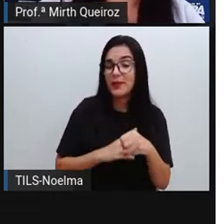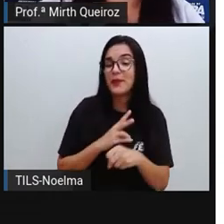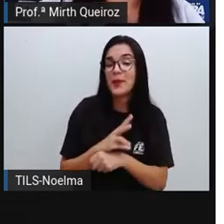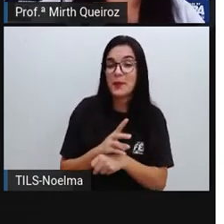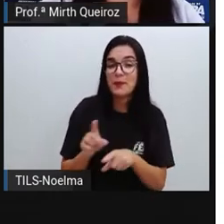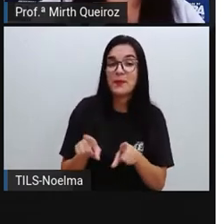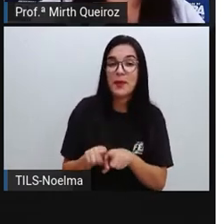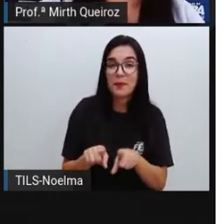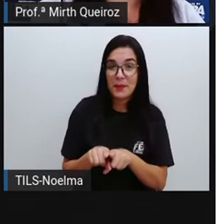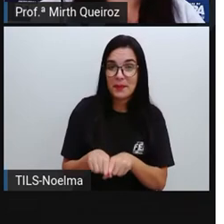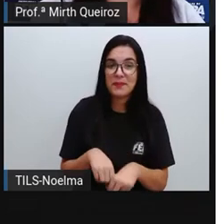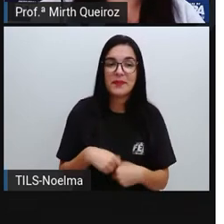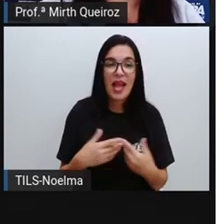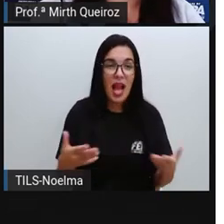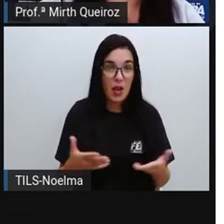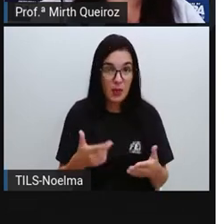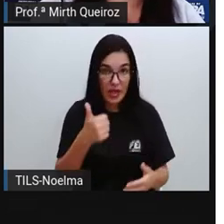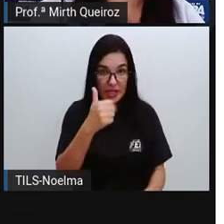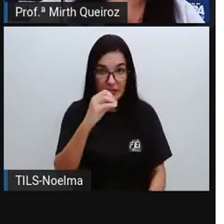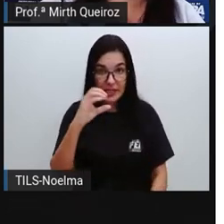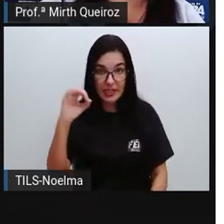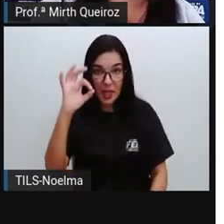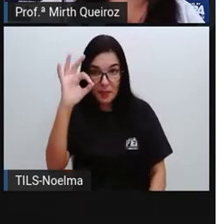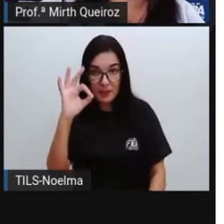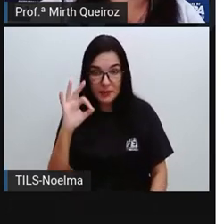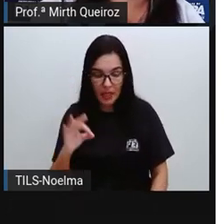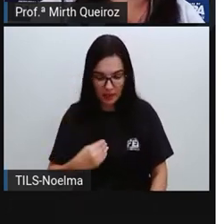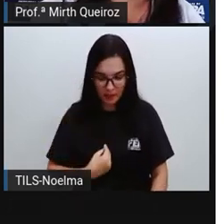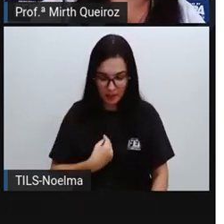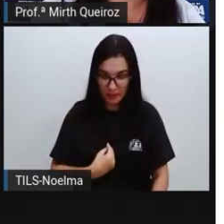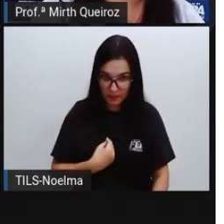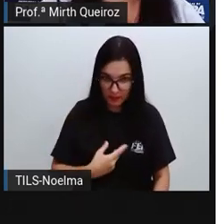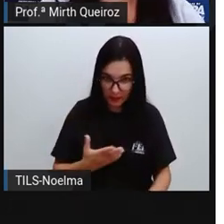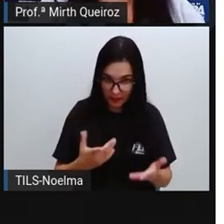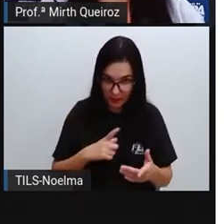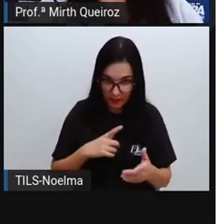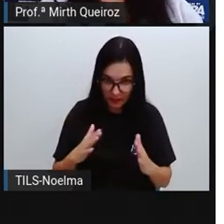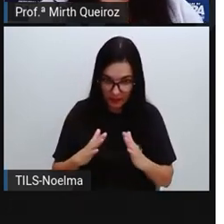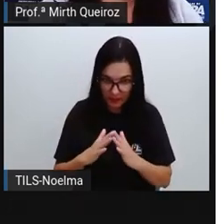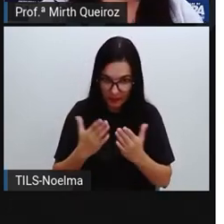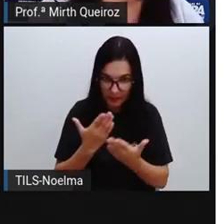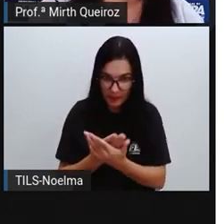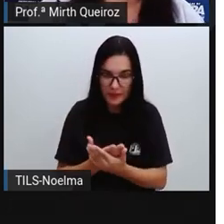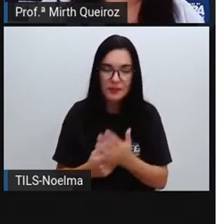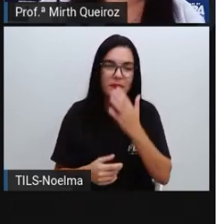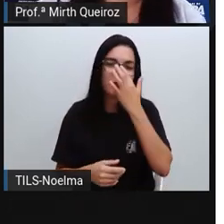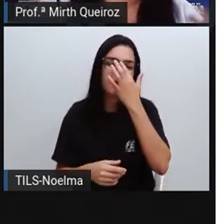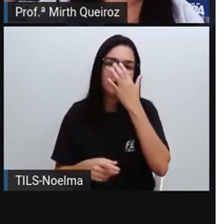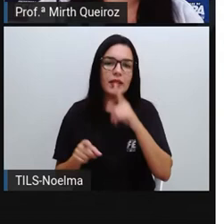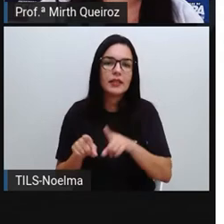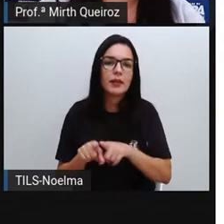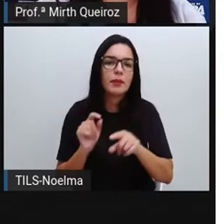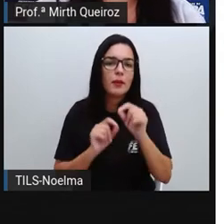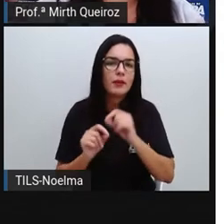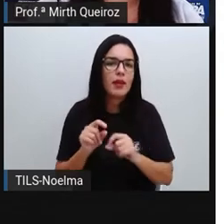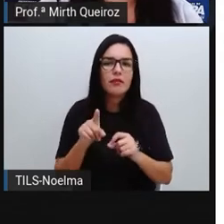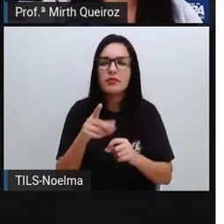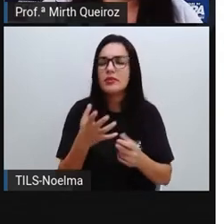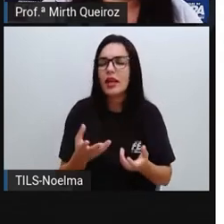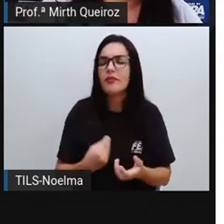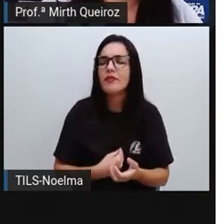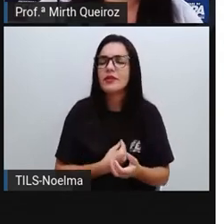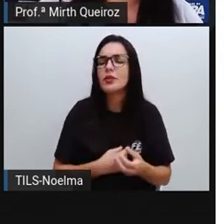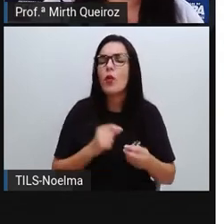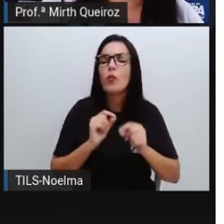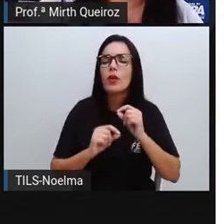neste caso, 100% presencial, para quem estiver vivenciando o 100% presencial, e sobre o que você